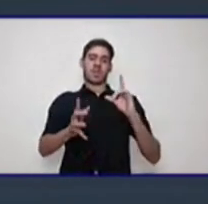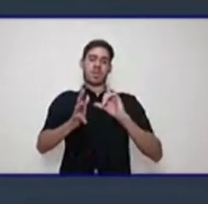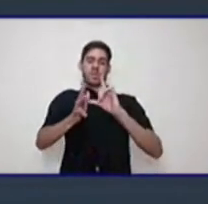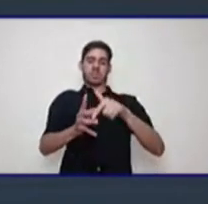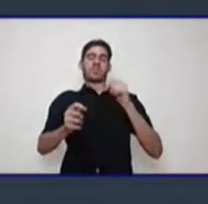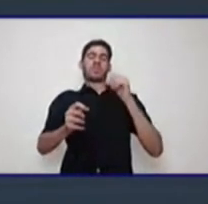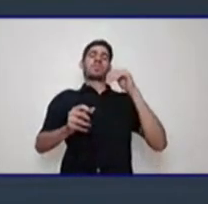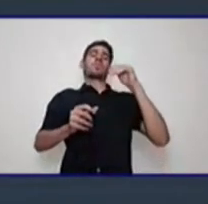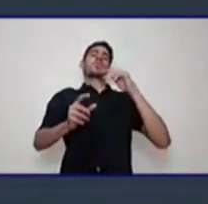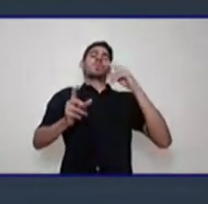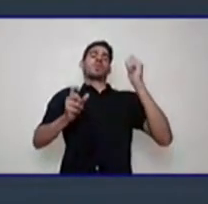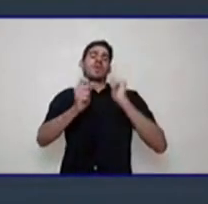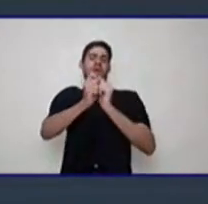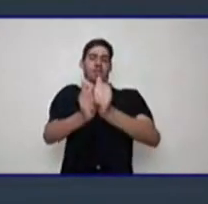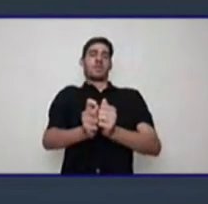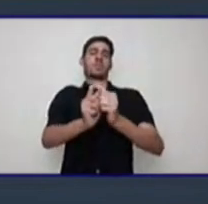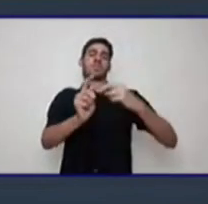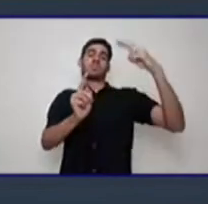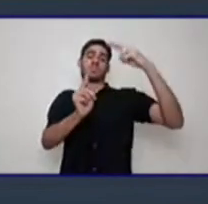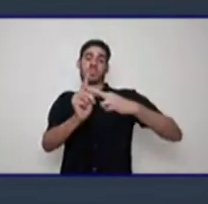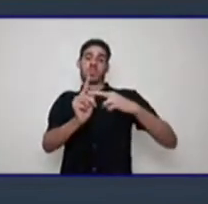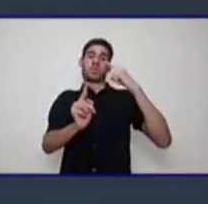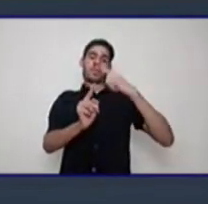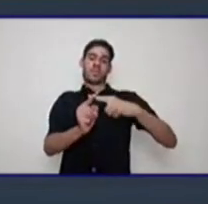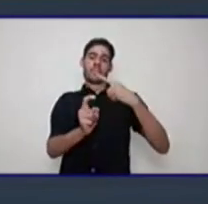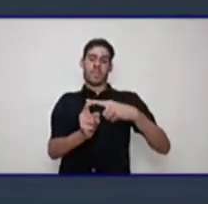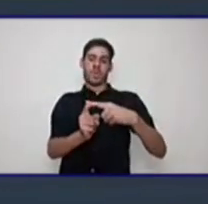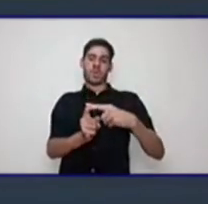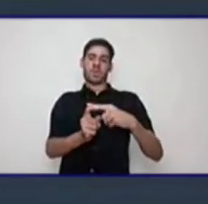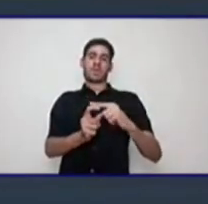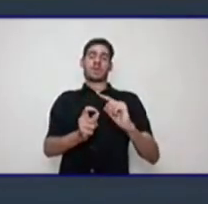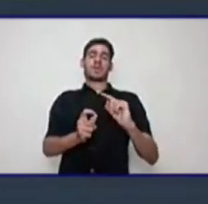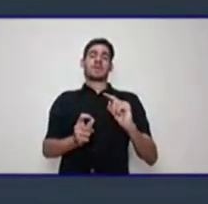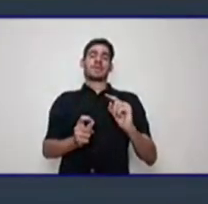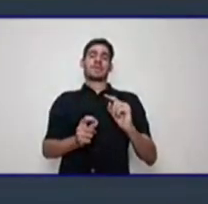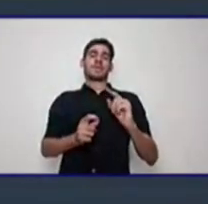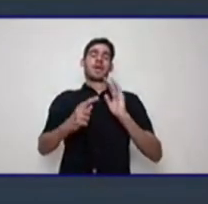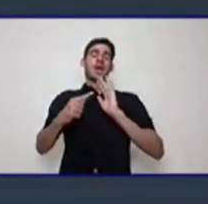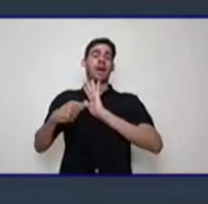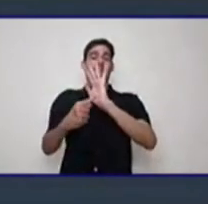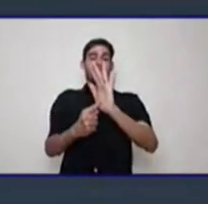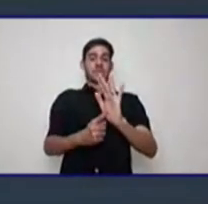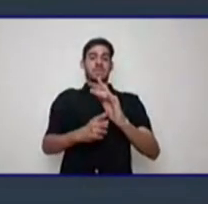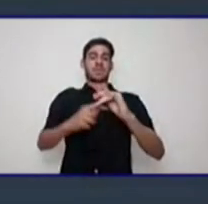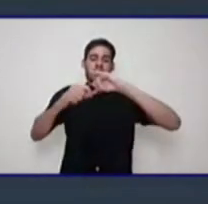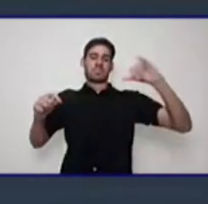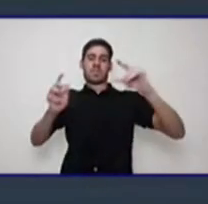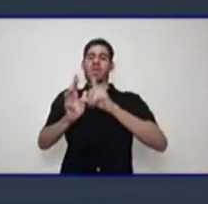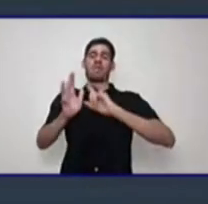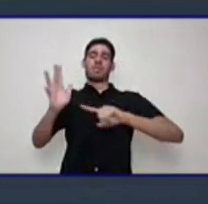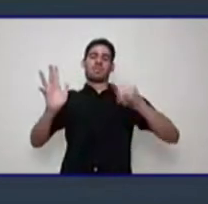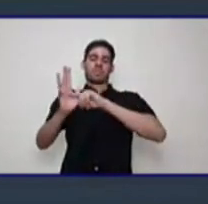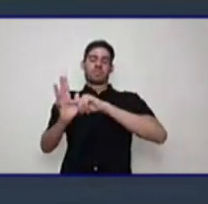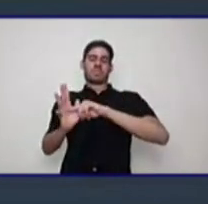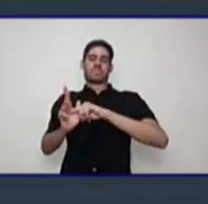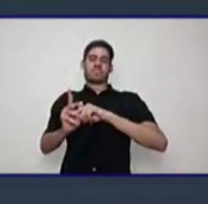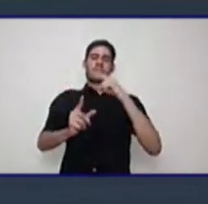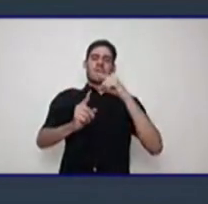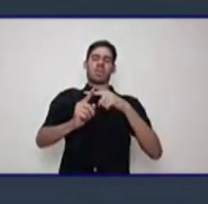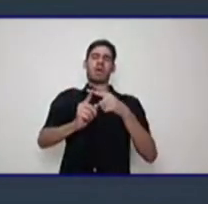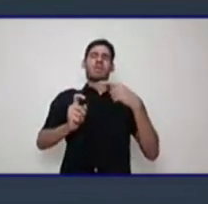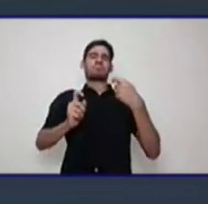acompanhando o relator. Isso porque estamos em sede de representação por propaganda antecipada negativa, cujos